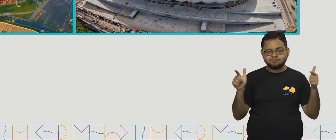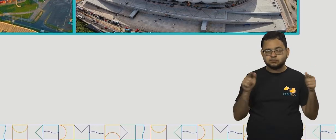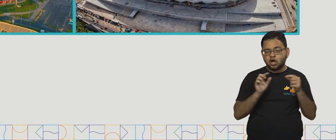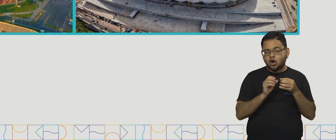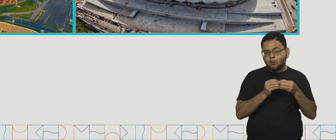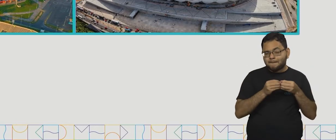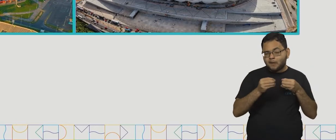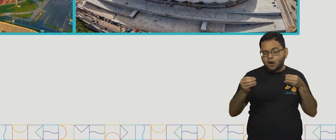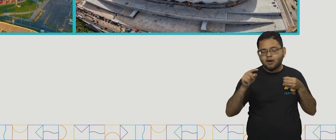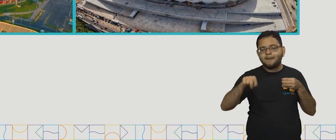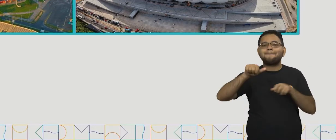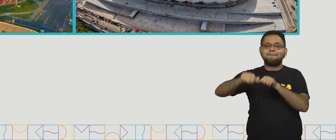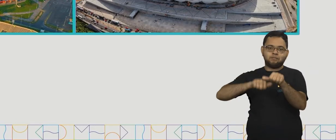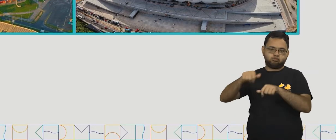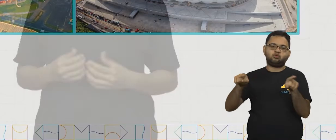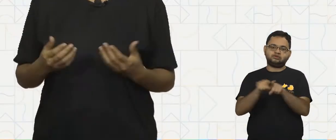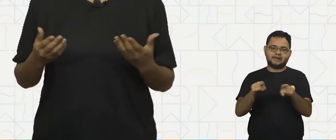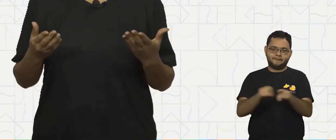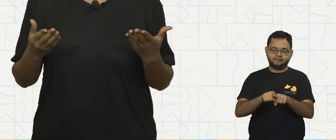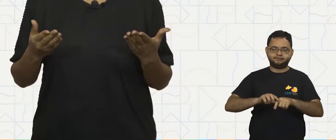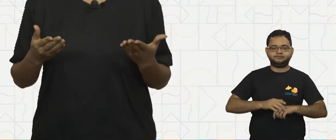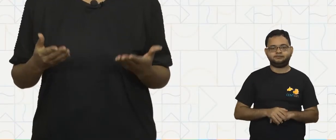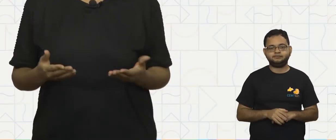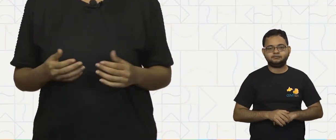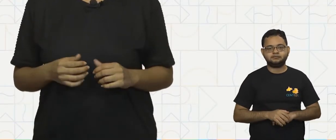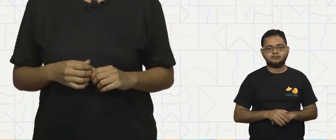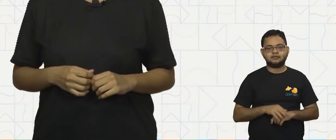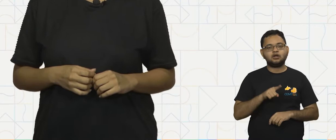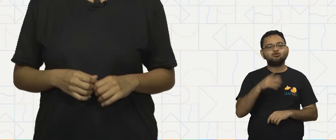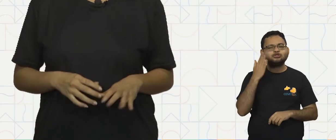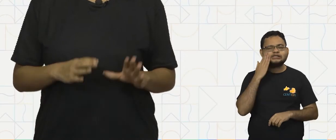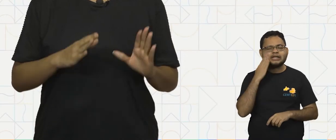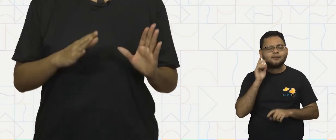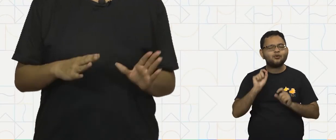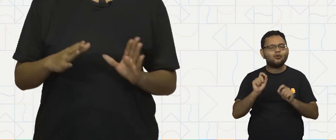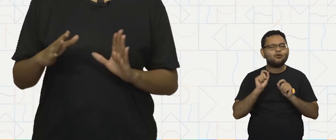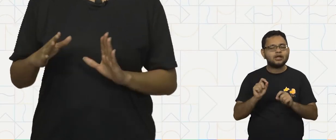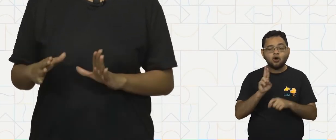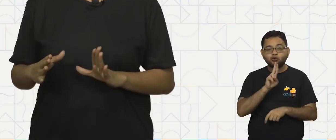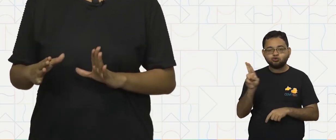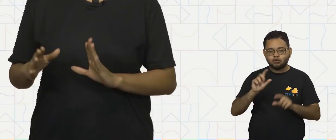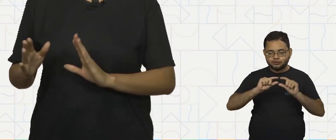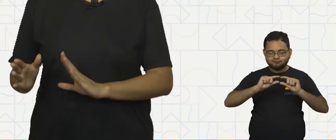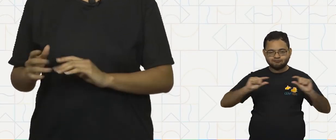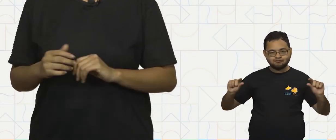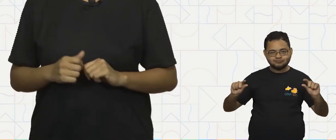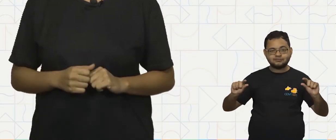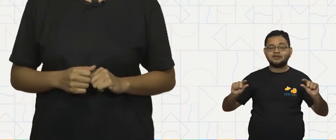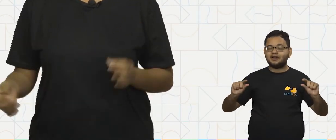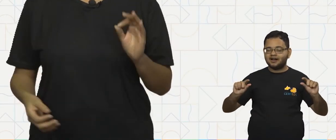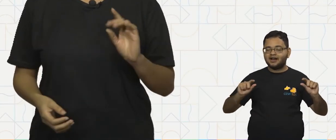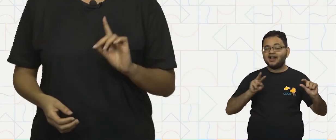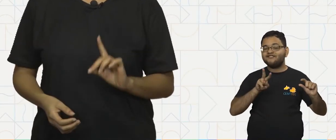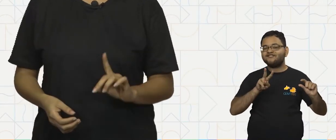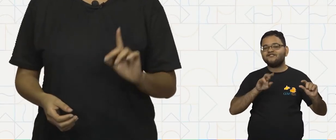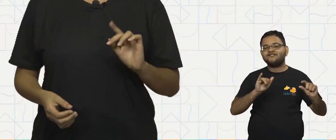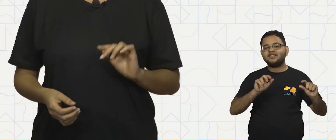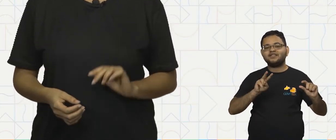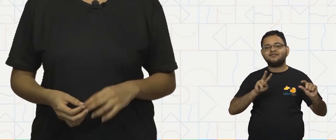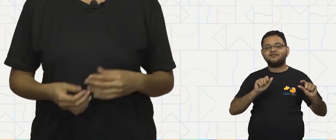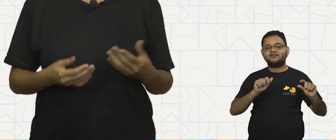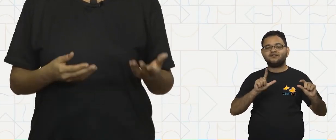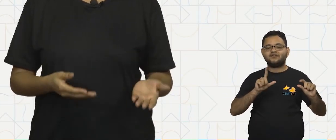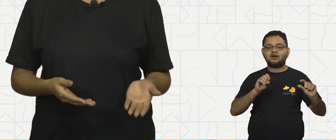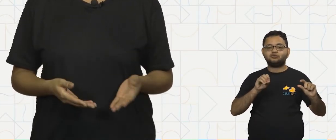mudaram. Sabe o que é interessante? É que o nome completo da arena é Arena da Amazônia Vivaldo Lima, continuando